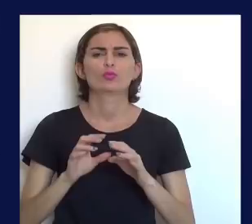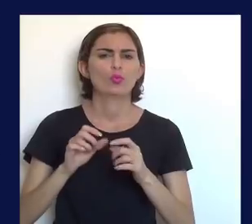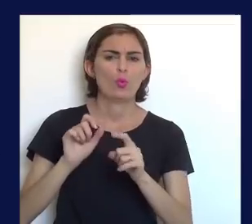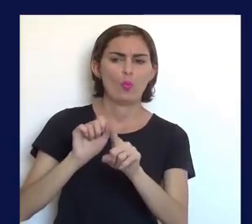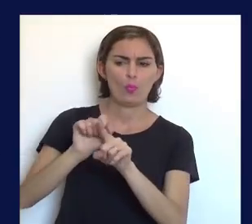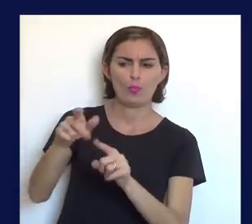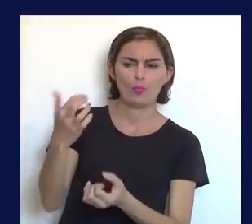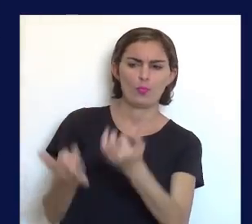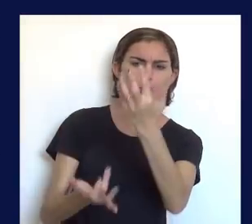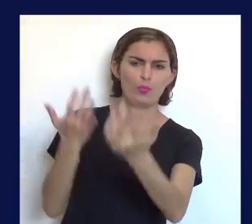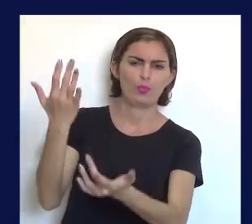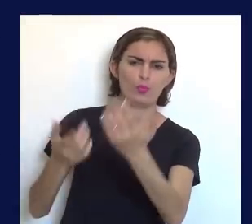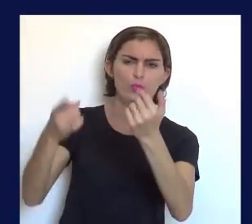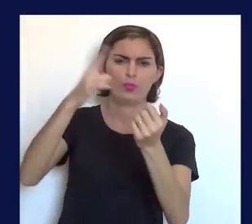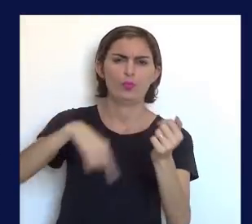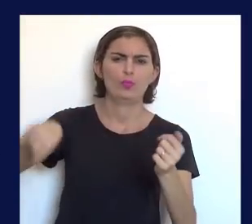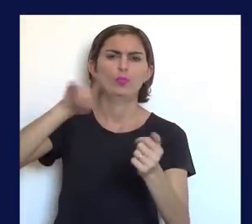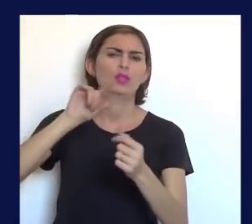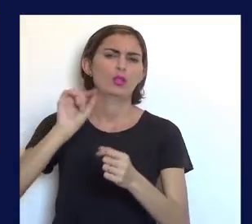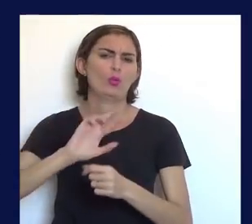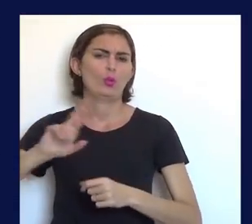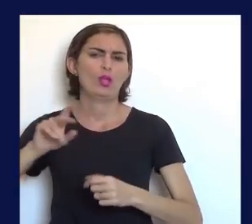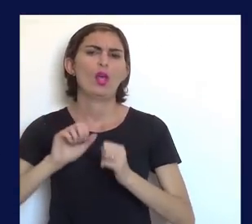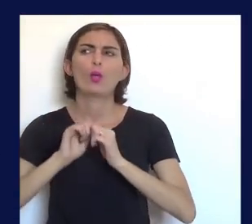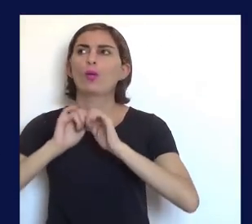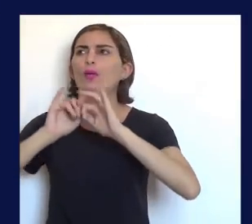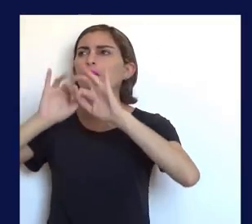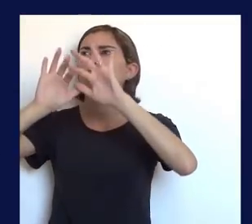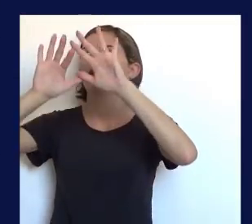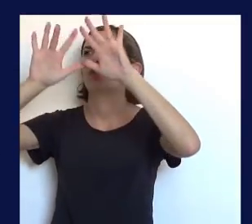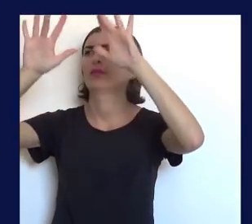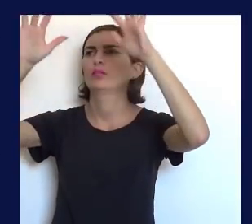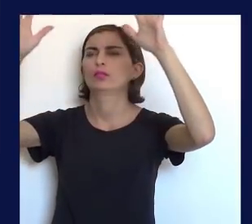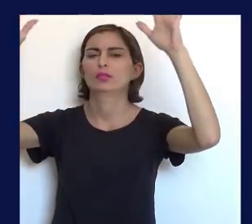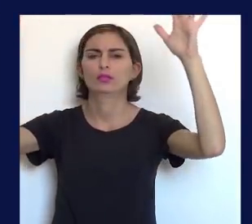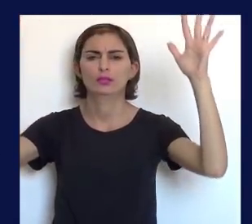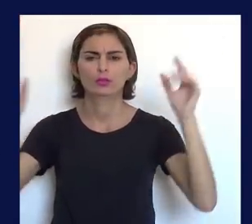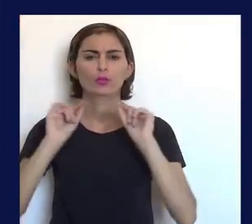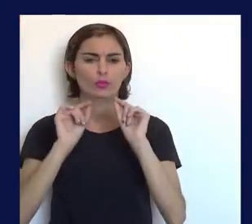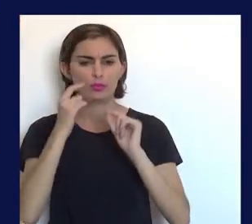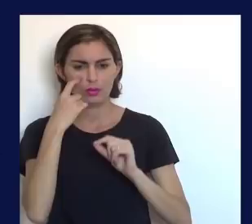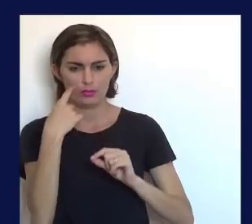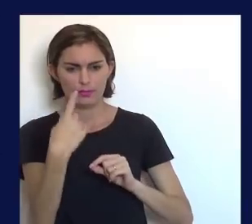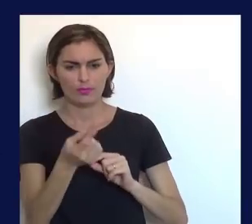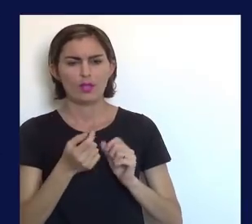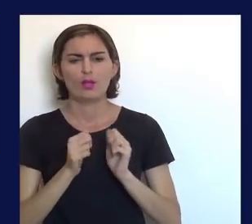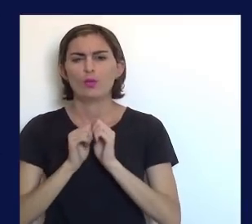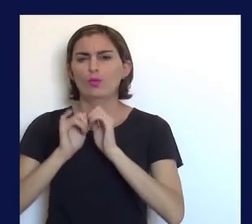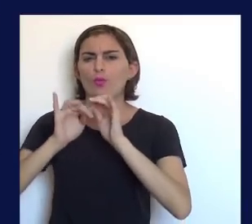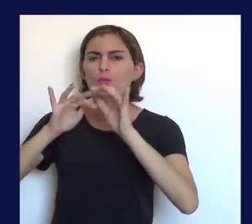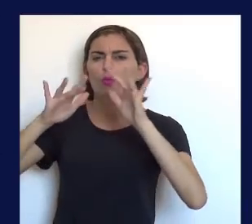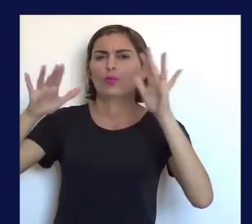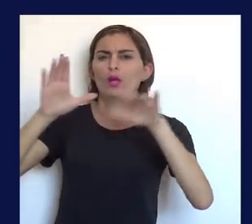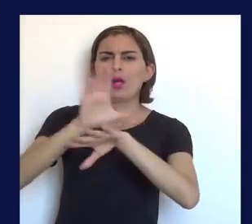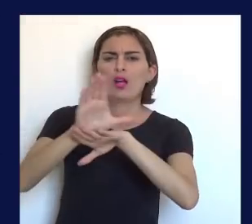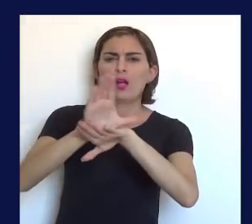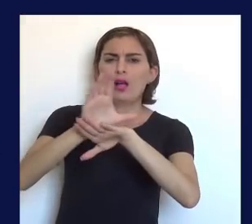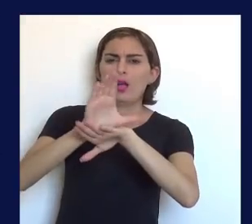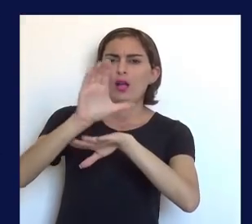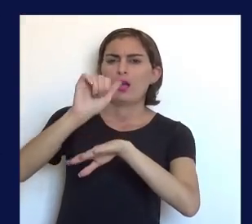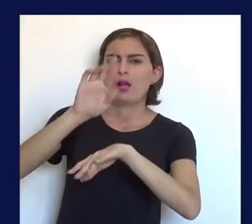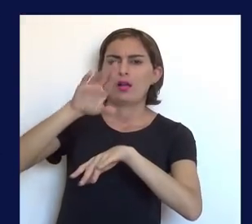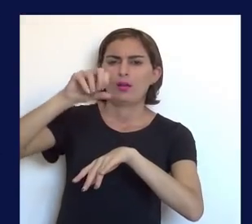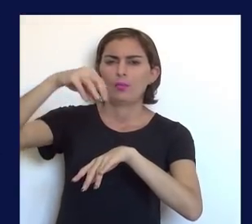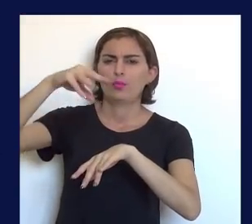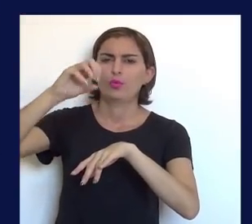o pneu? Porque quando você queima o pneu, libera ao ar atmosférico, veja na nossa tela, o monóxido de carbono.